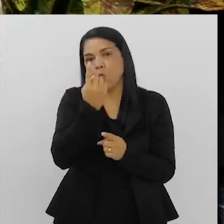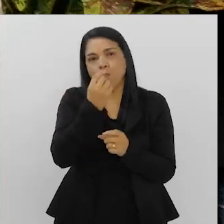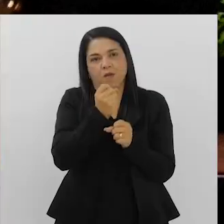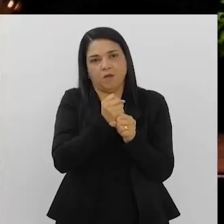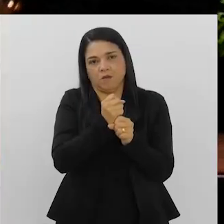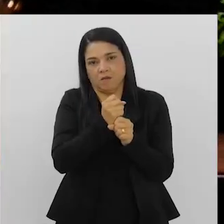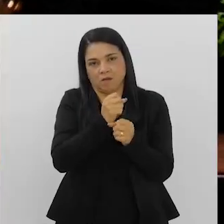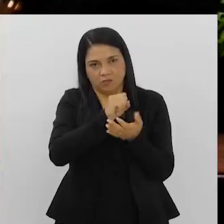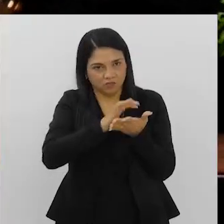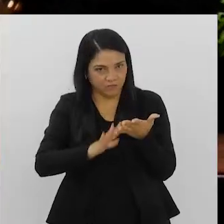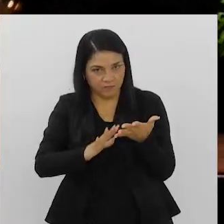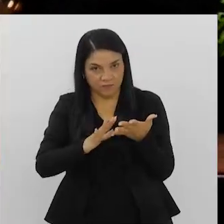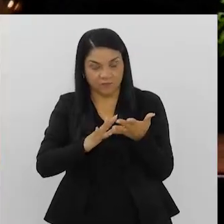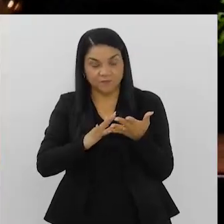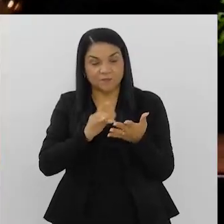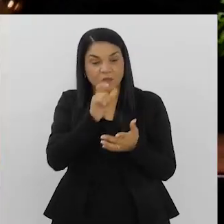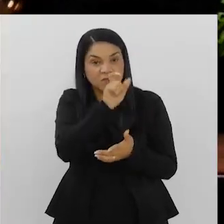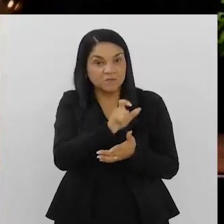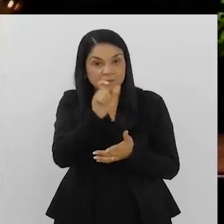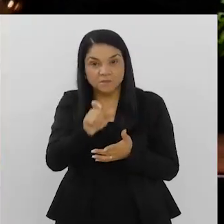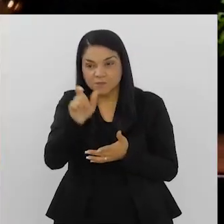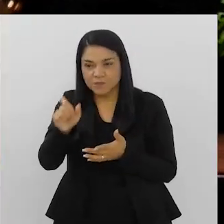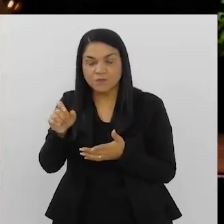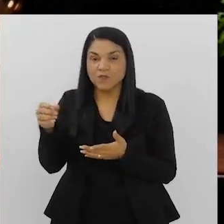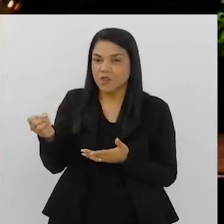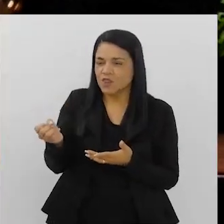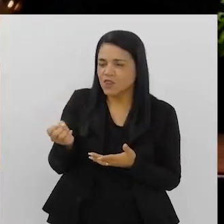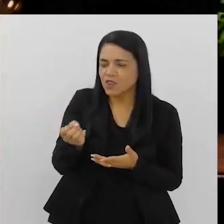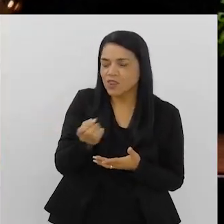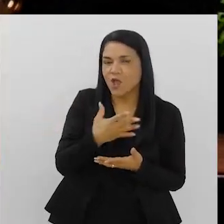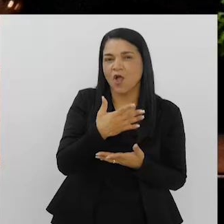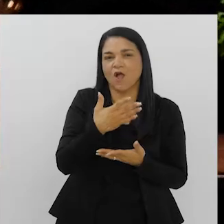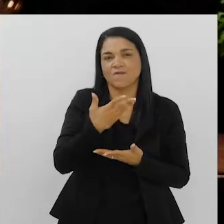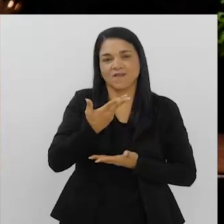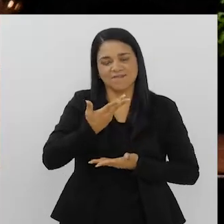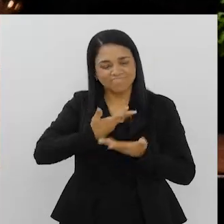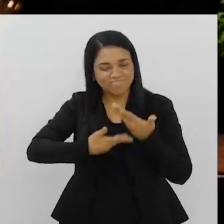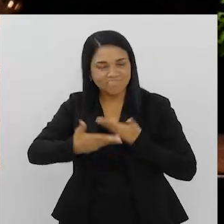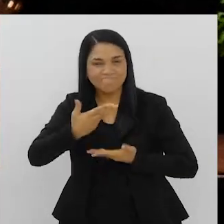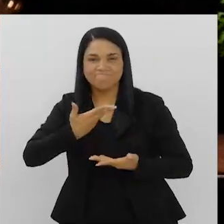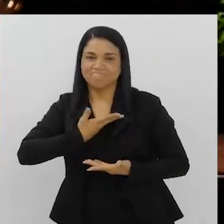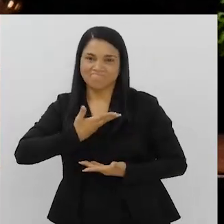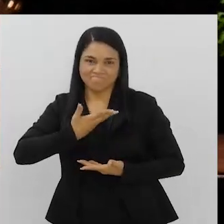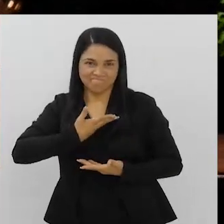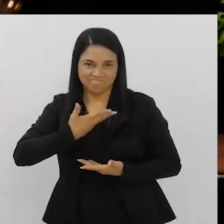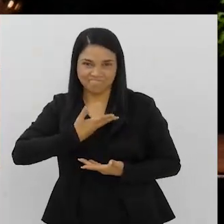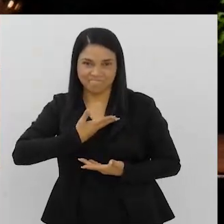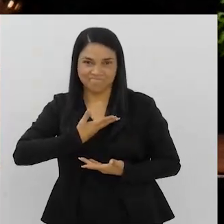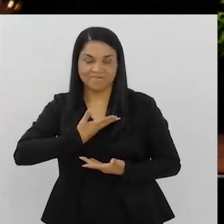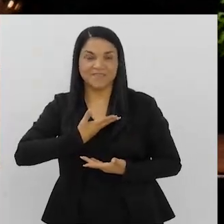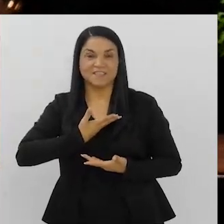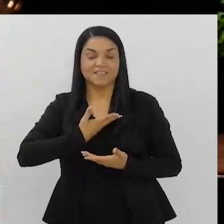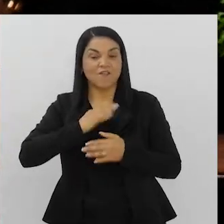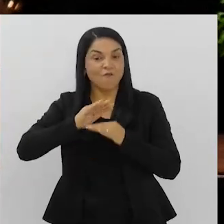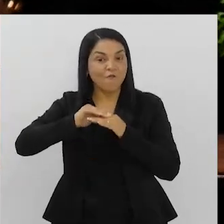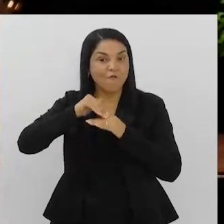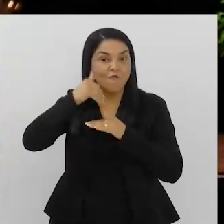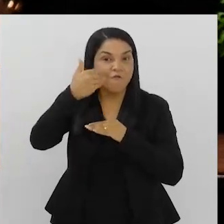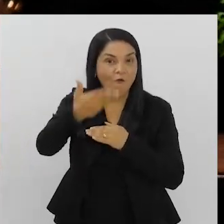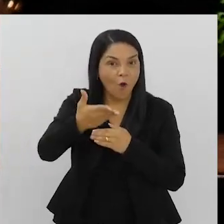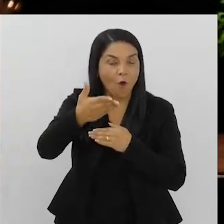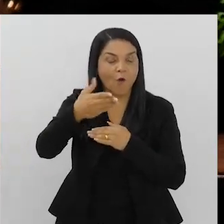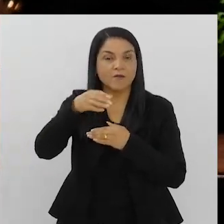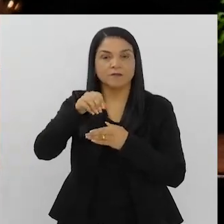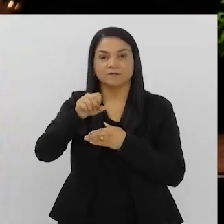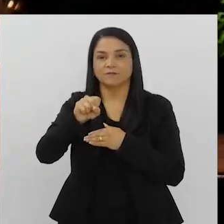atividade pontual, né? Então, as pessoas vão estar ali, elas estão fazendo novas amizades. Elas, para além do SESC,